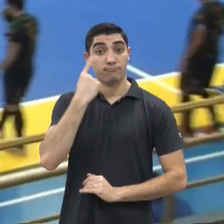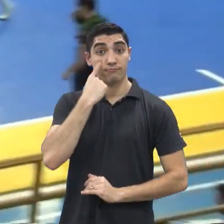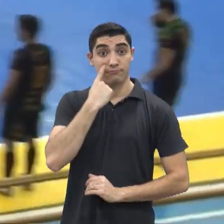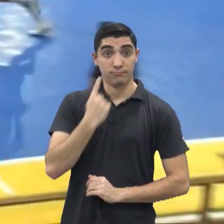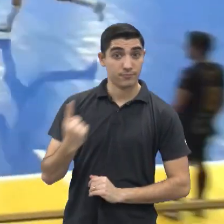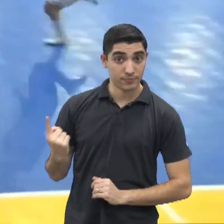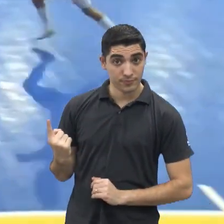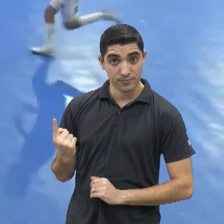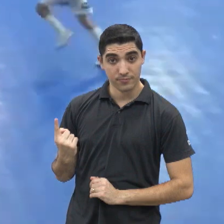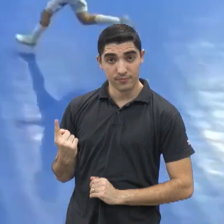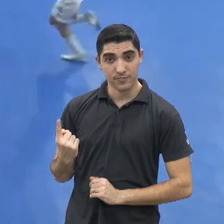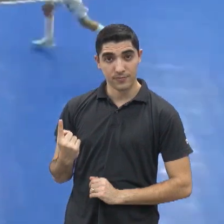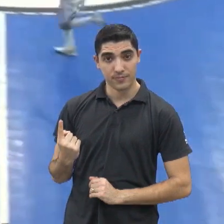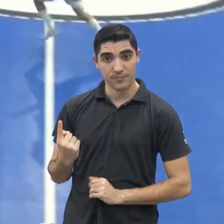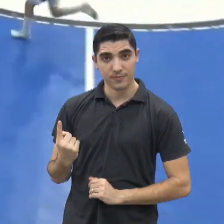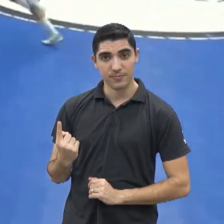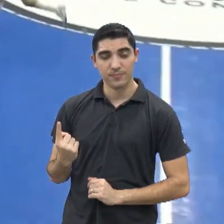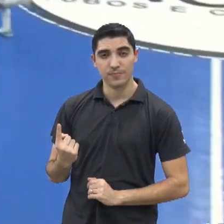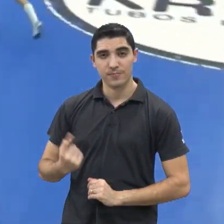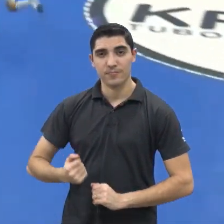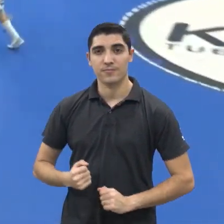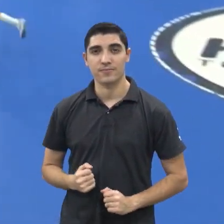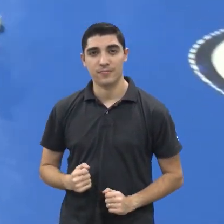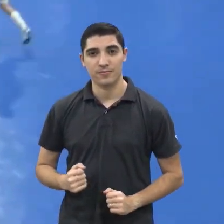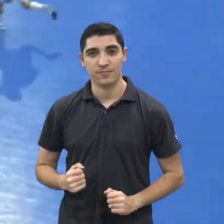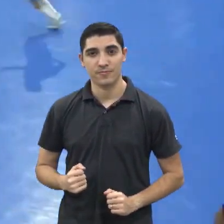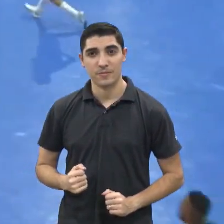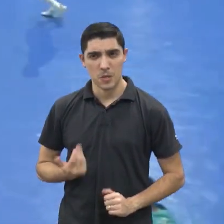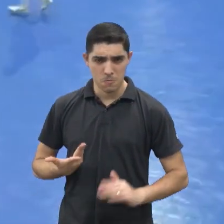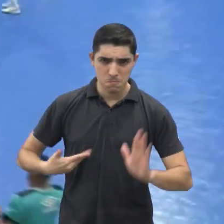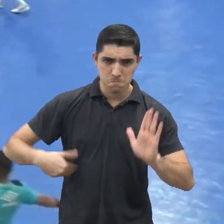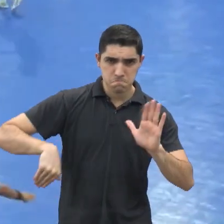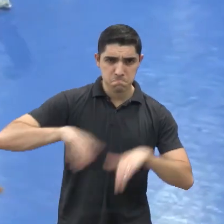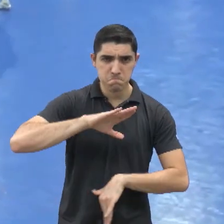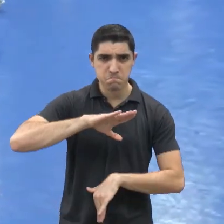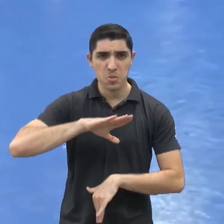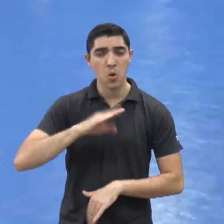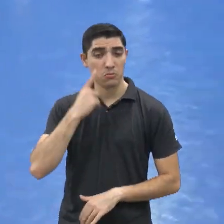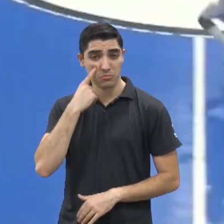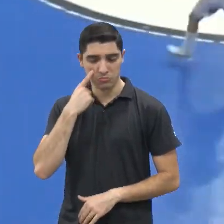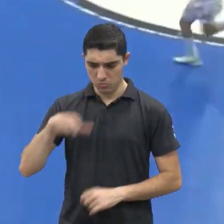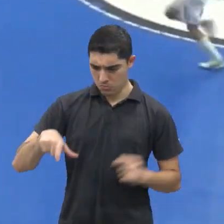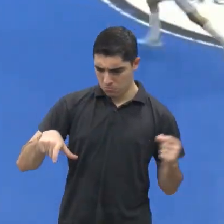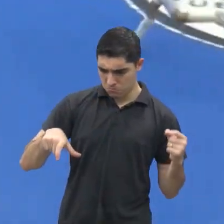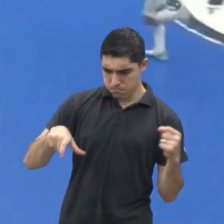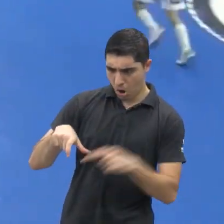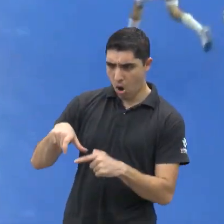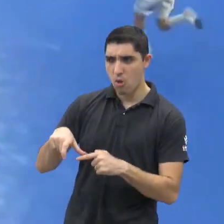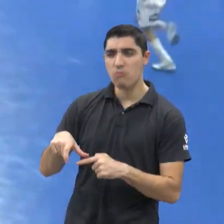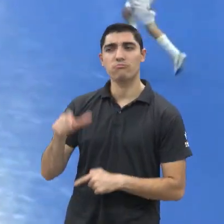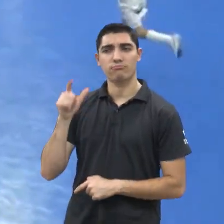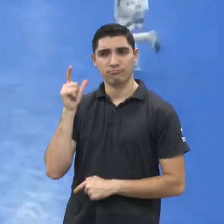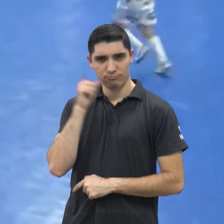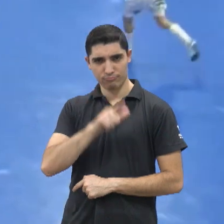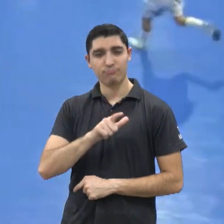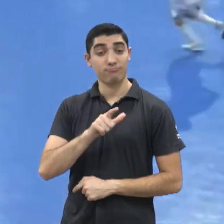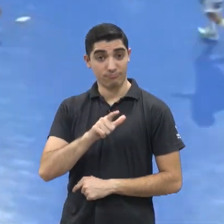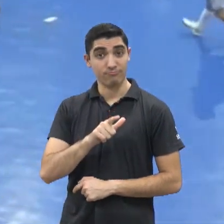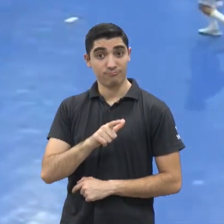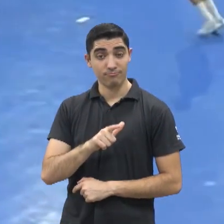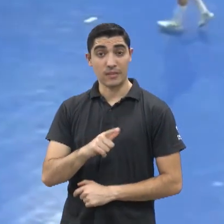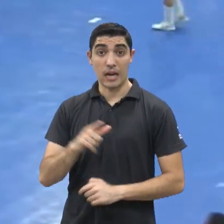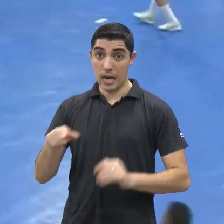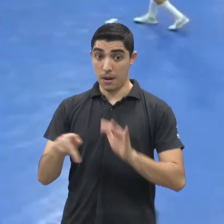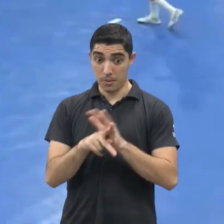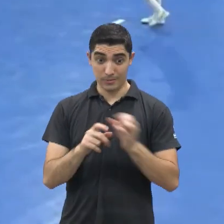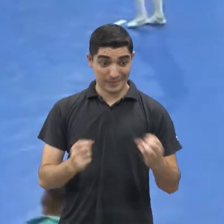Tubarão. Murilo foi carregando e de frente para o gol, bateu cruzado. Sem chances para Vini Oliveira. Encosta no placar o